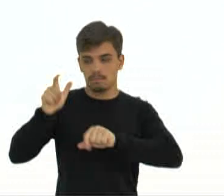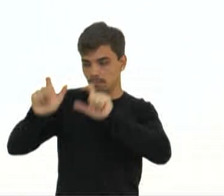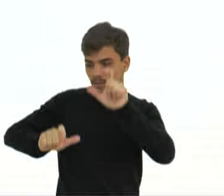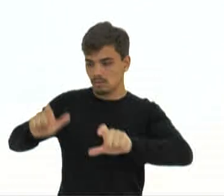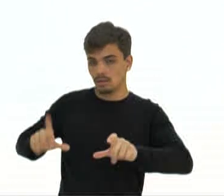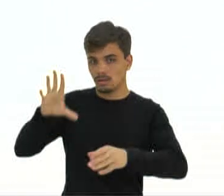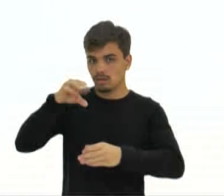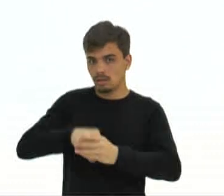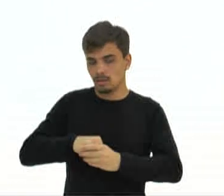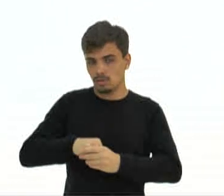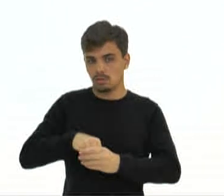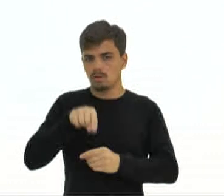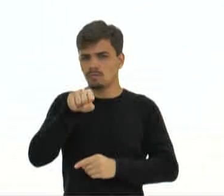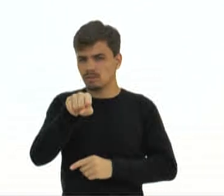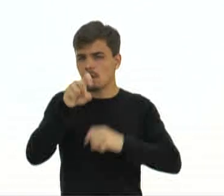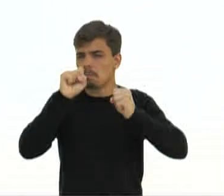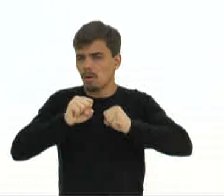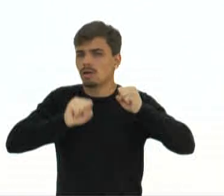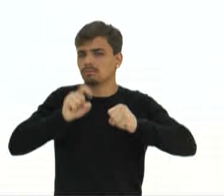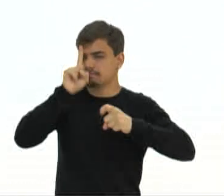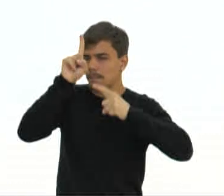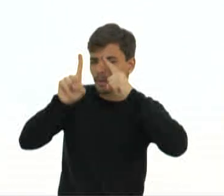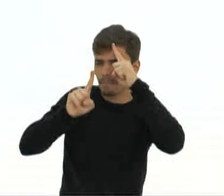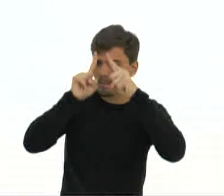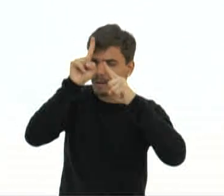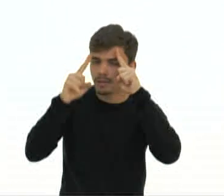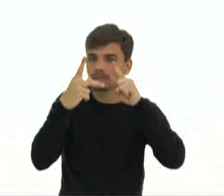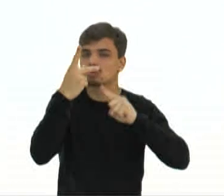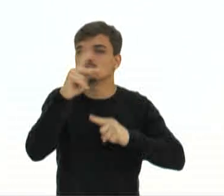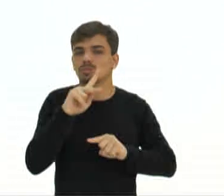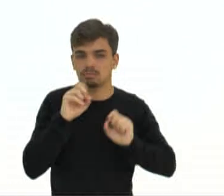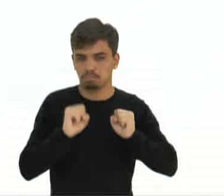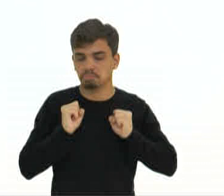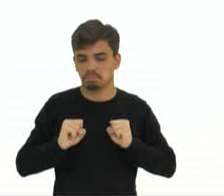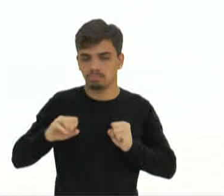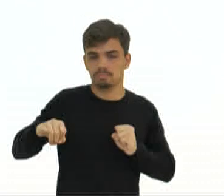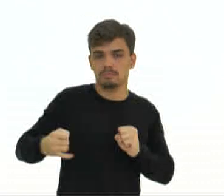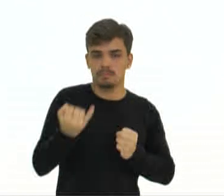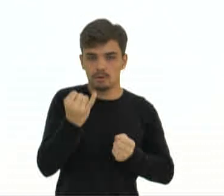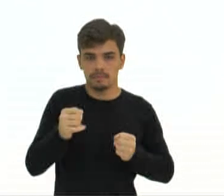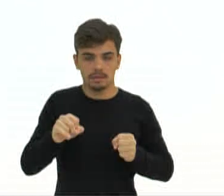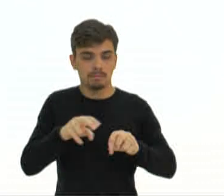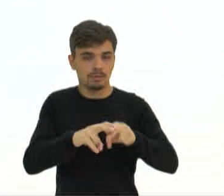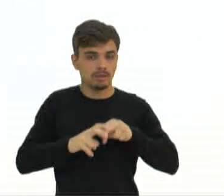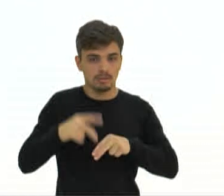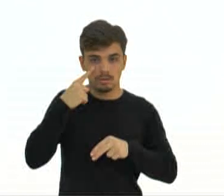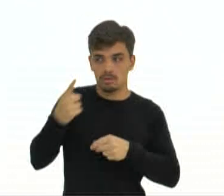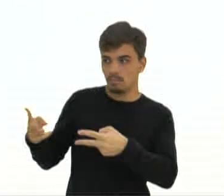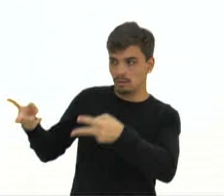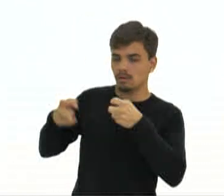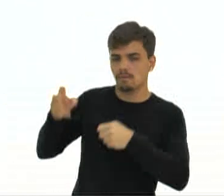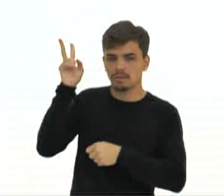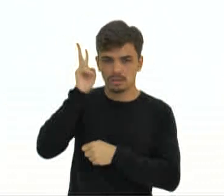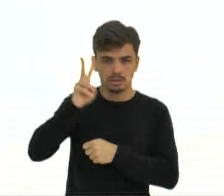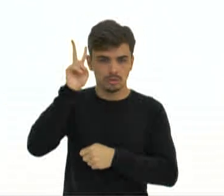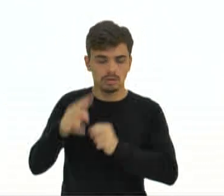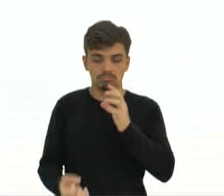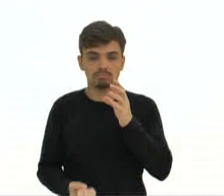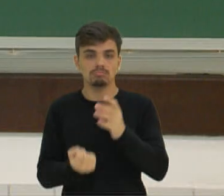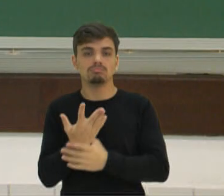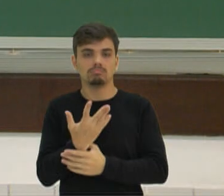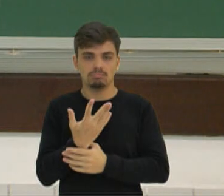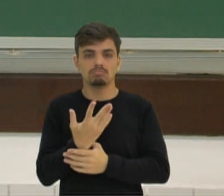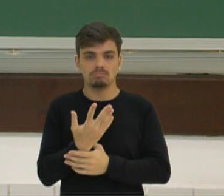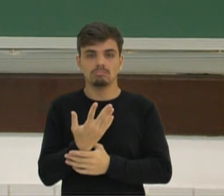nela. Use a tua criatividade, abusem da criatividade, tá, pessoal? Então, observem aqui a historinha